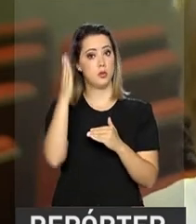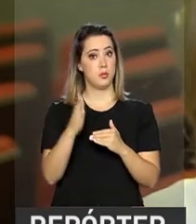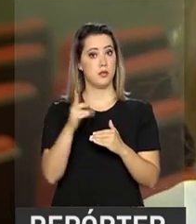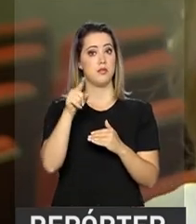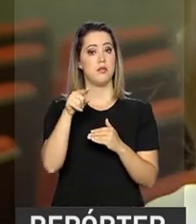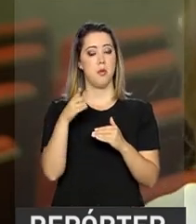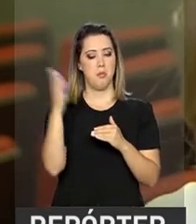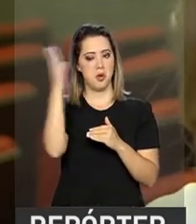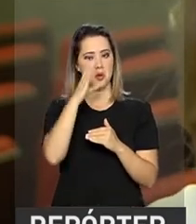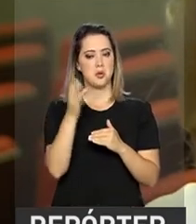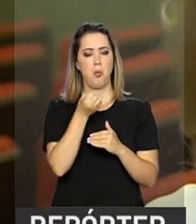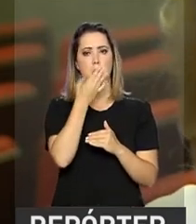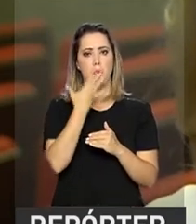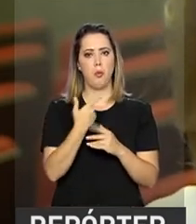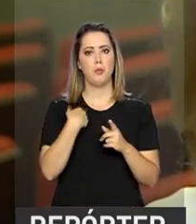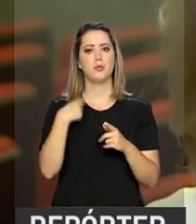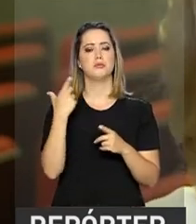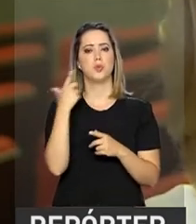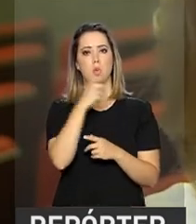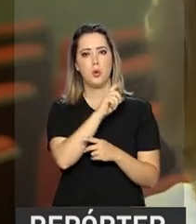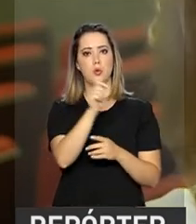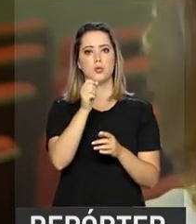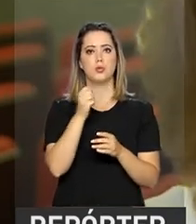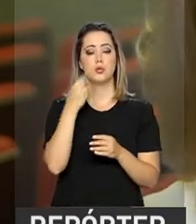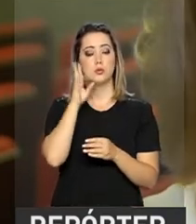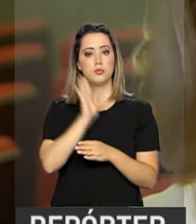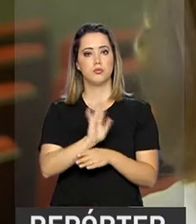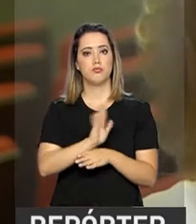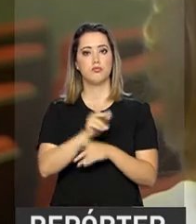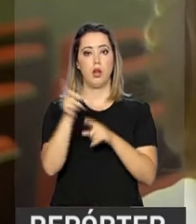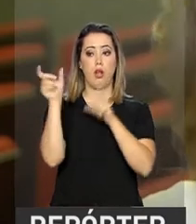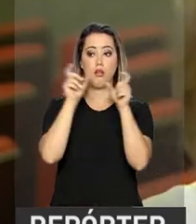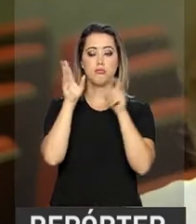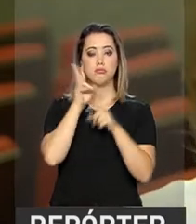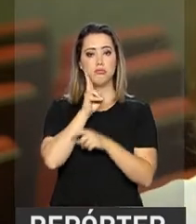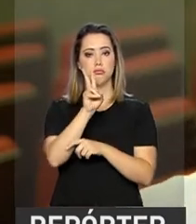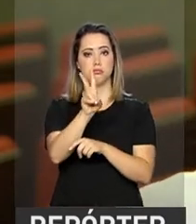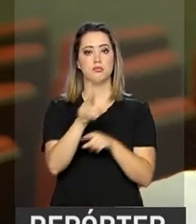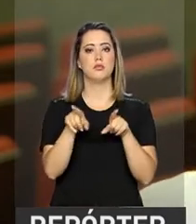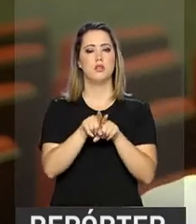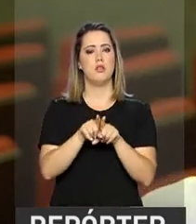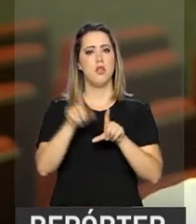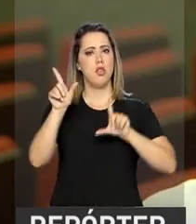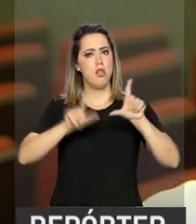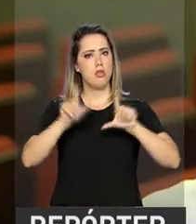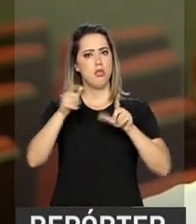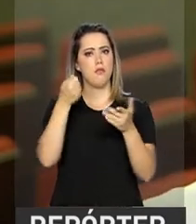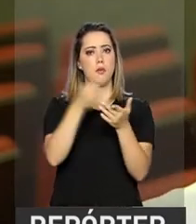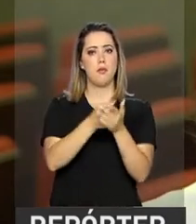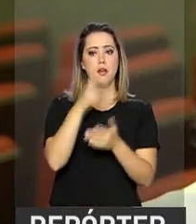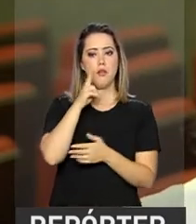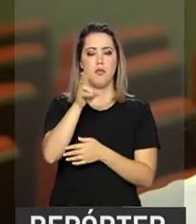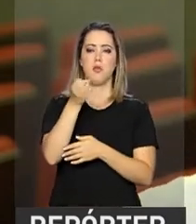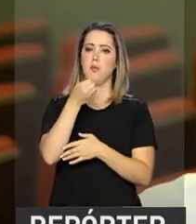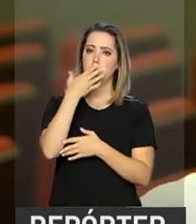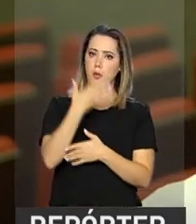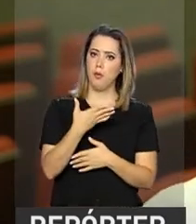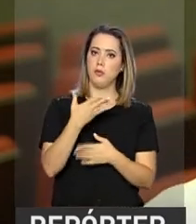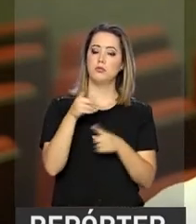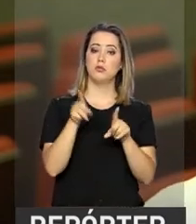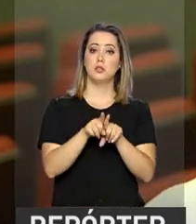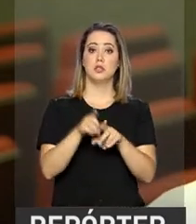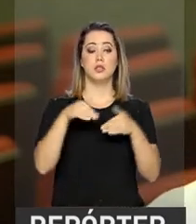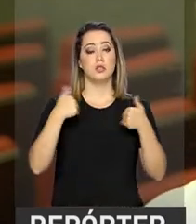conteúdo brasileiro tem sucesso, o público consumidor quer ver, e os canais veem nesse conteúdo um bom negócio. Por isso estão